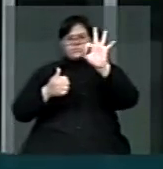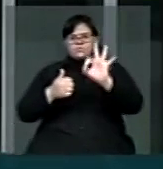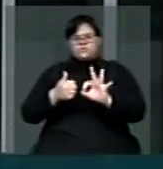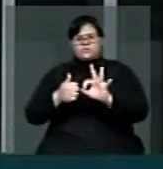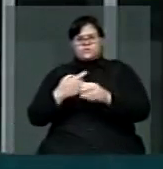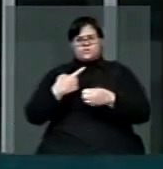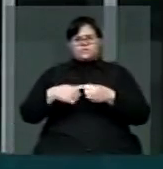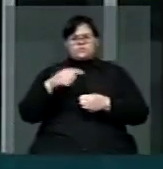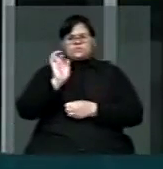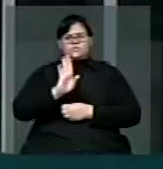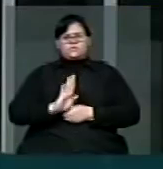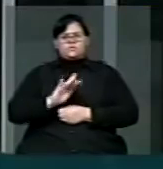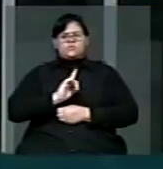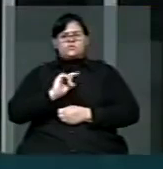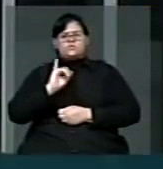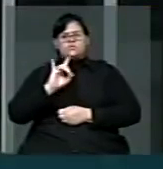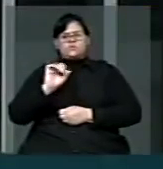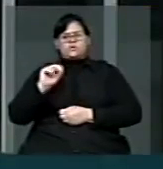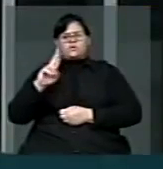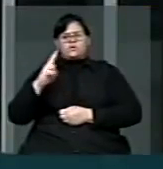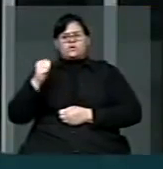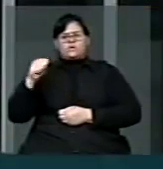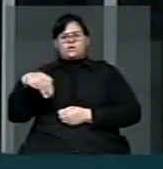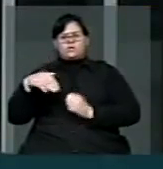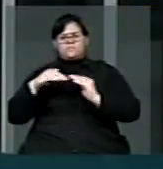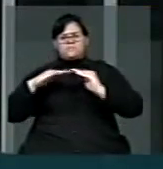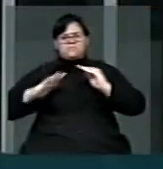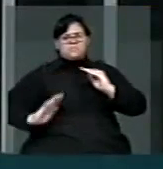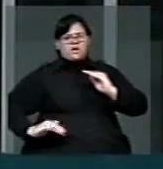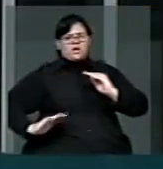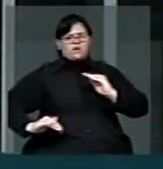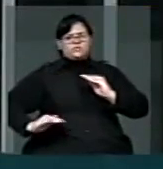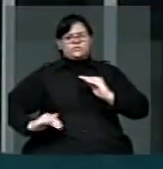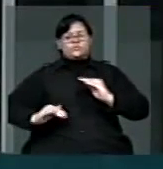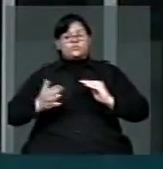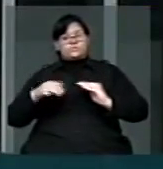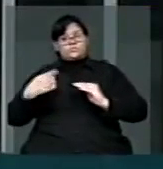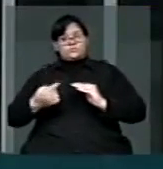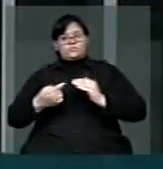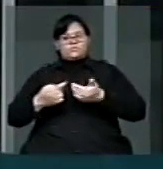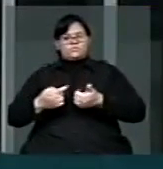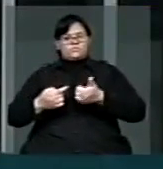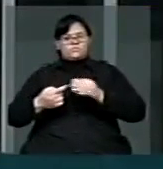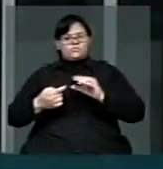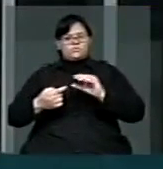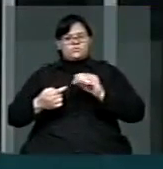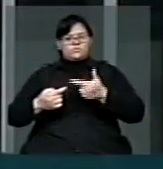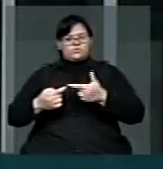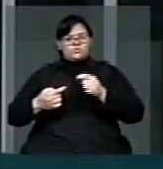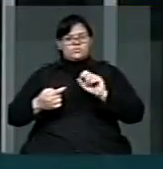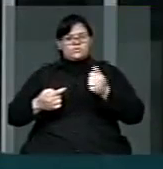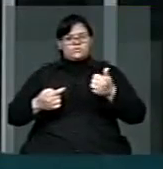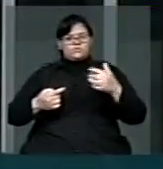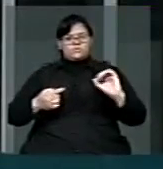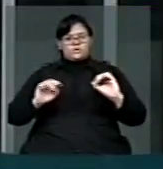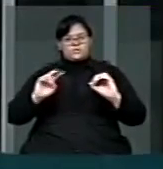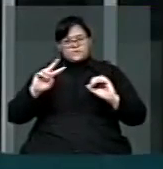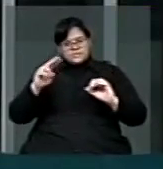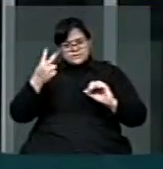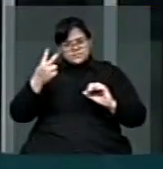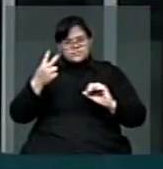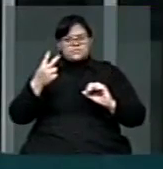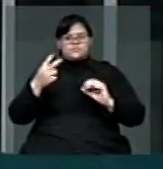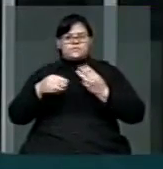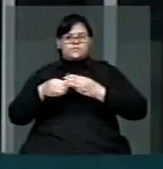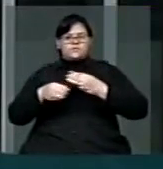tinham IDHM considerado muito baixo. Em 2010, o percentual passou para 0,6% dos